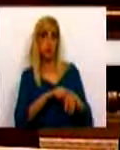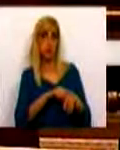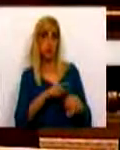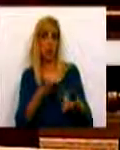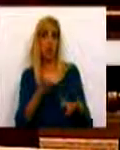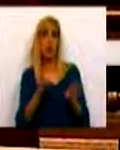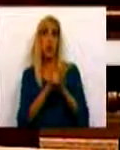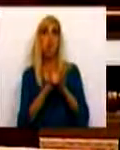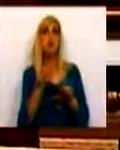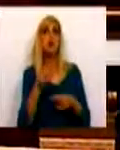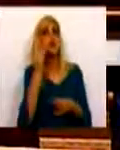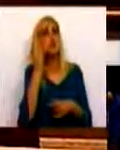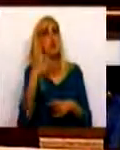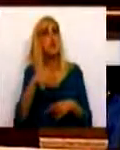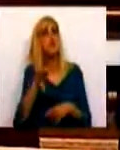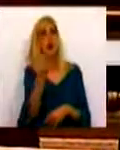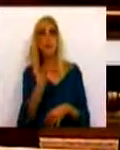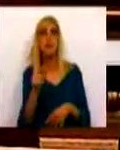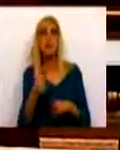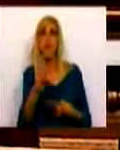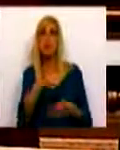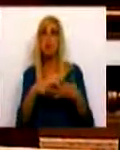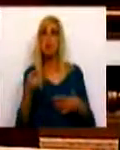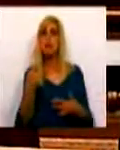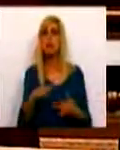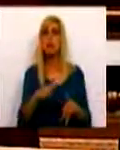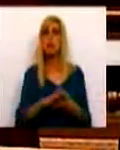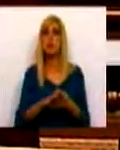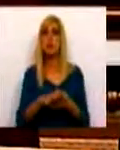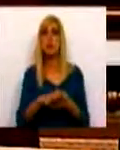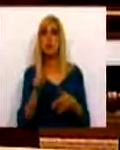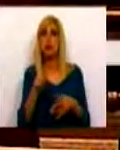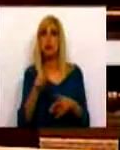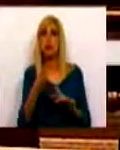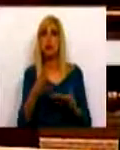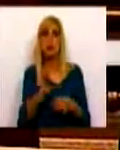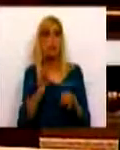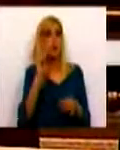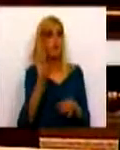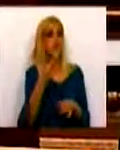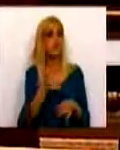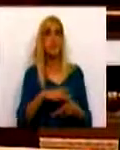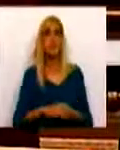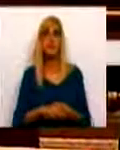meios com que iremos concretizar os planos que temos nessas três dimensões. Muito obrigada, Sr. Presidente.